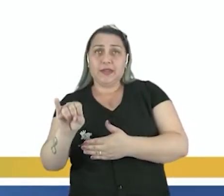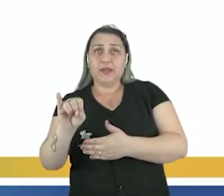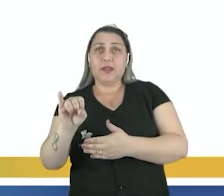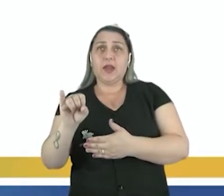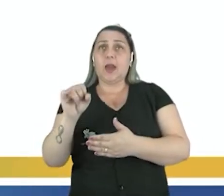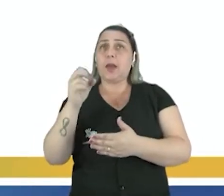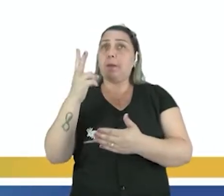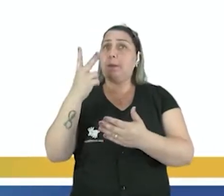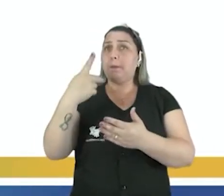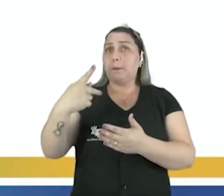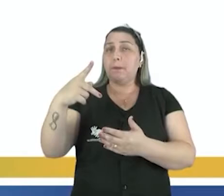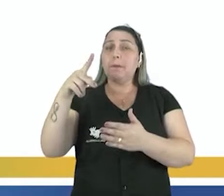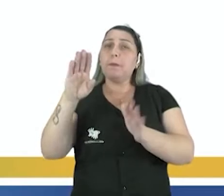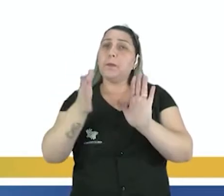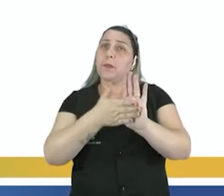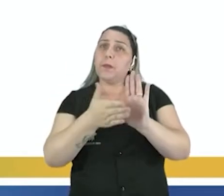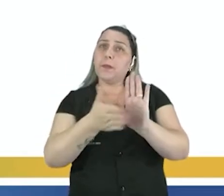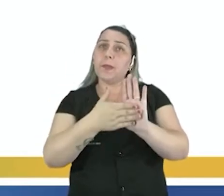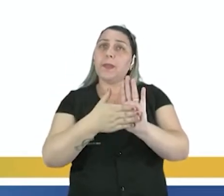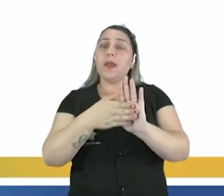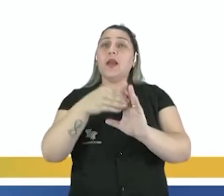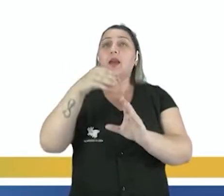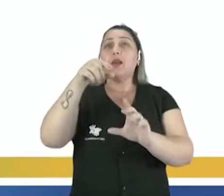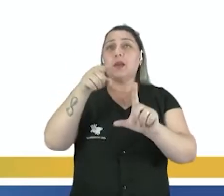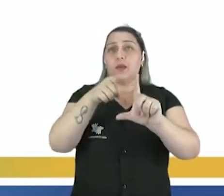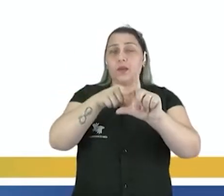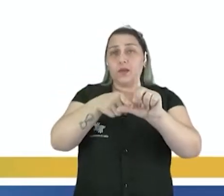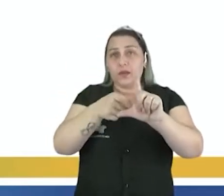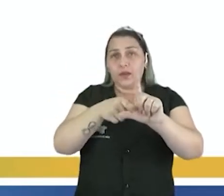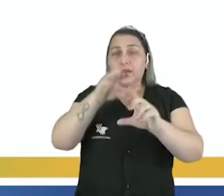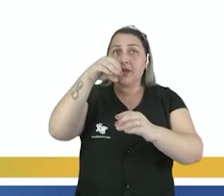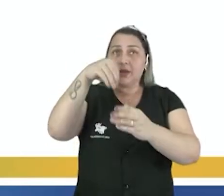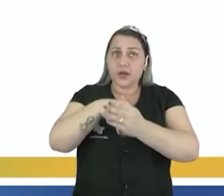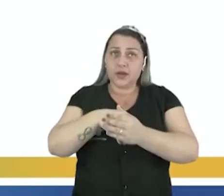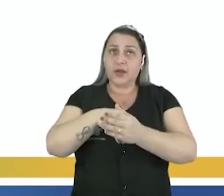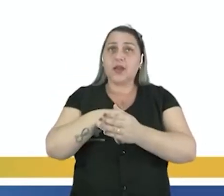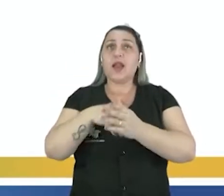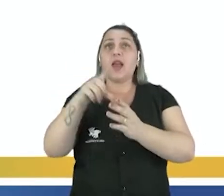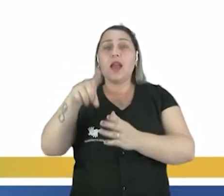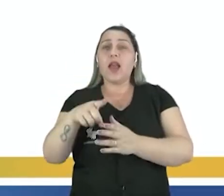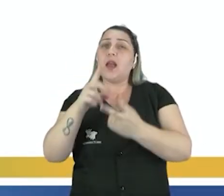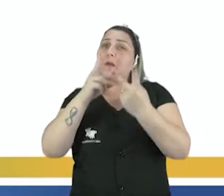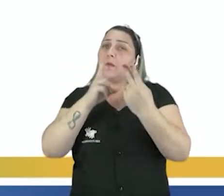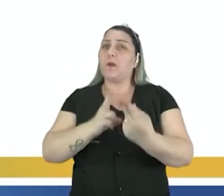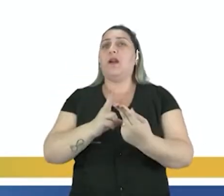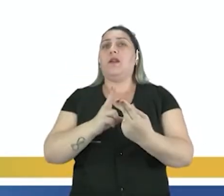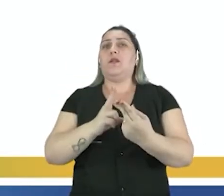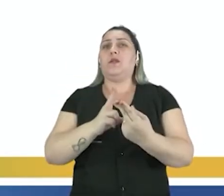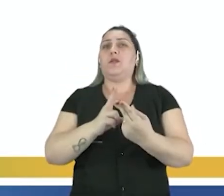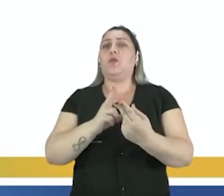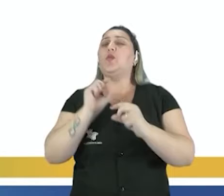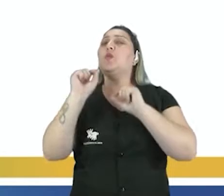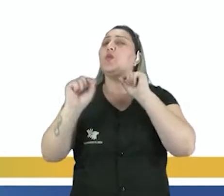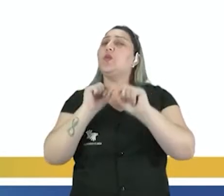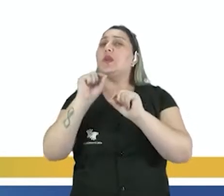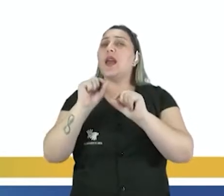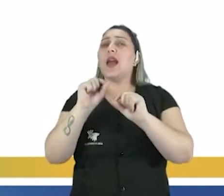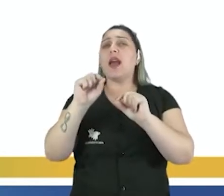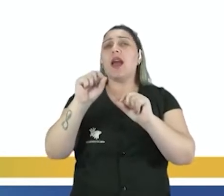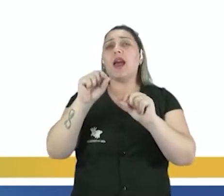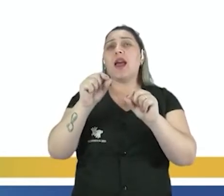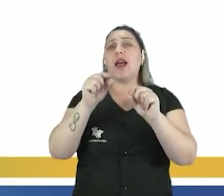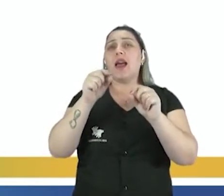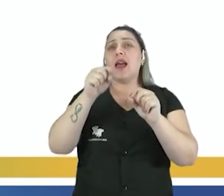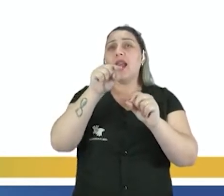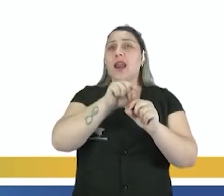são proporcionais e seus ângulos internos correspondentes são congruentes. O que são lados homólogos? São os